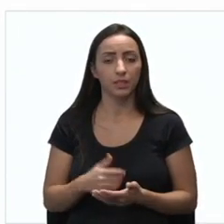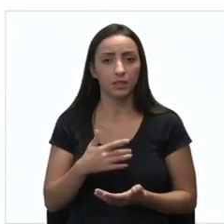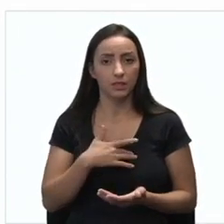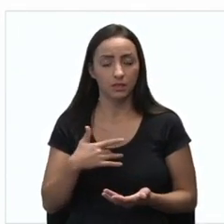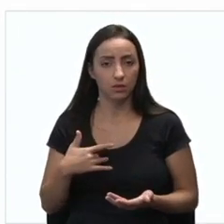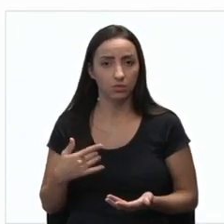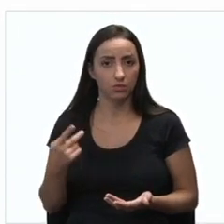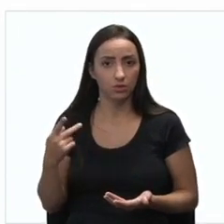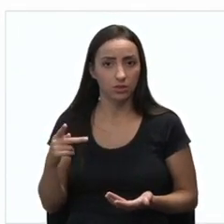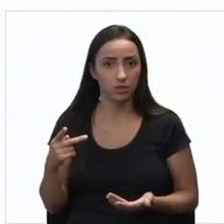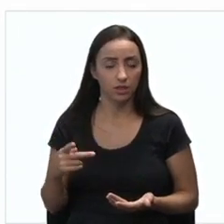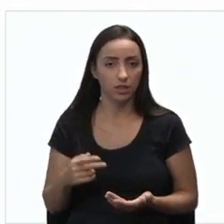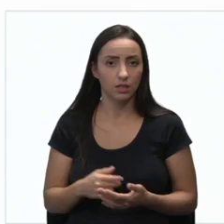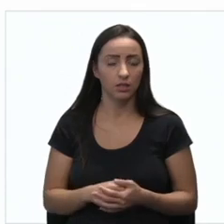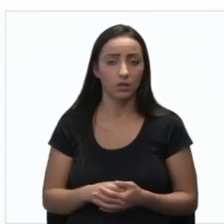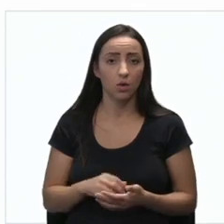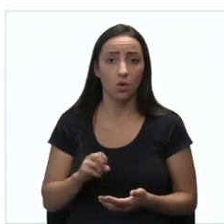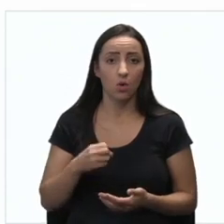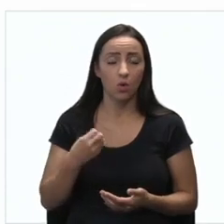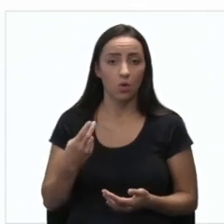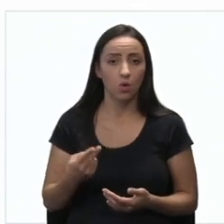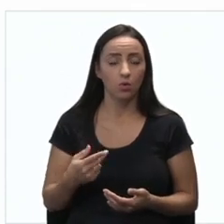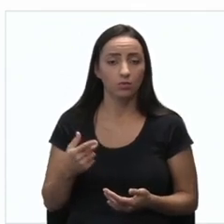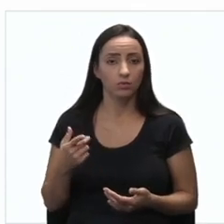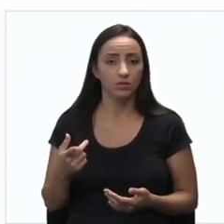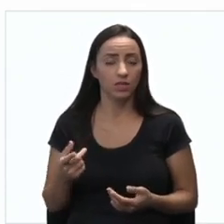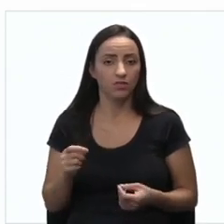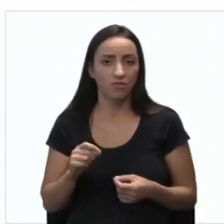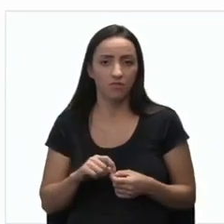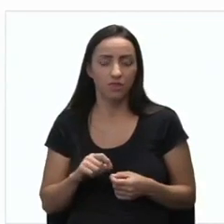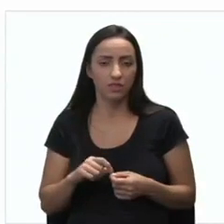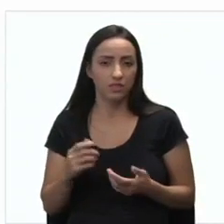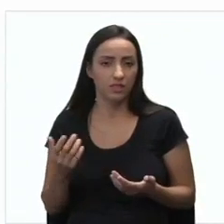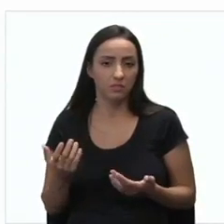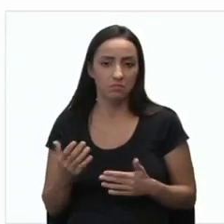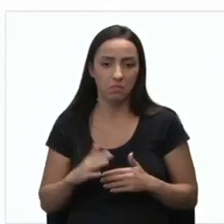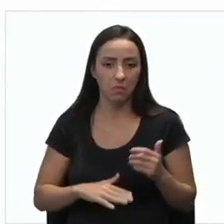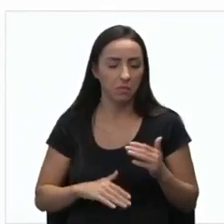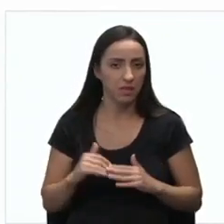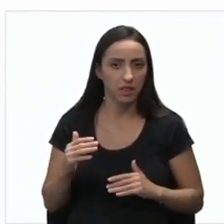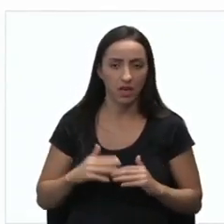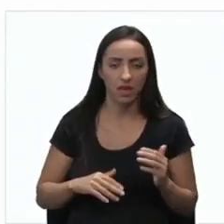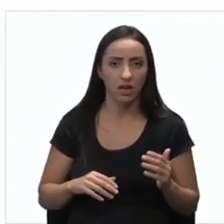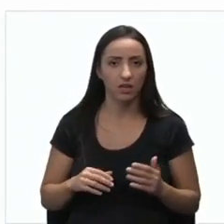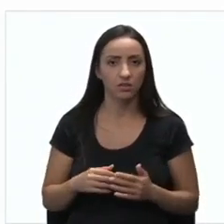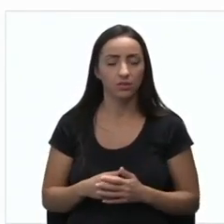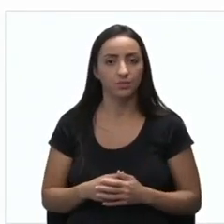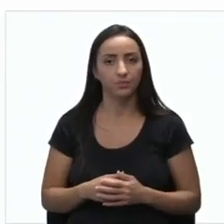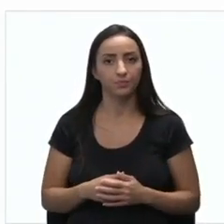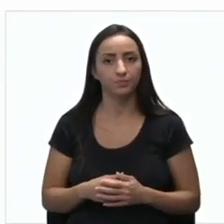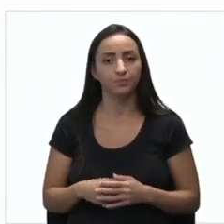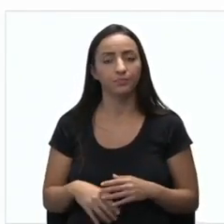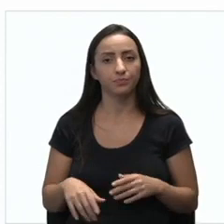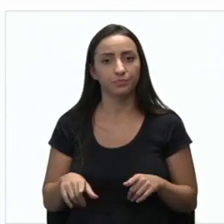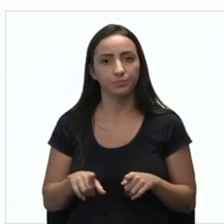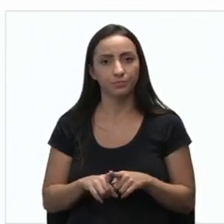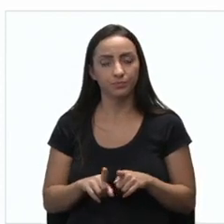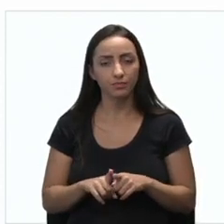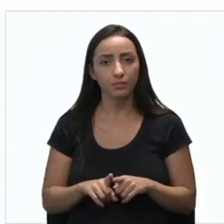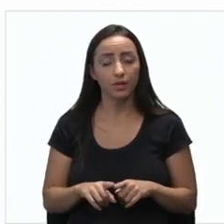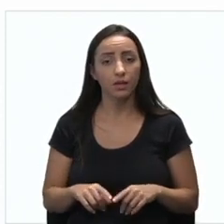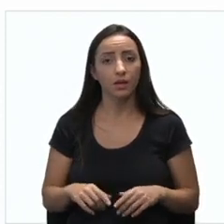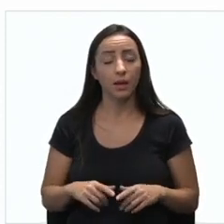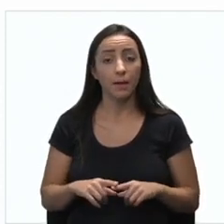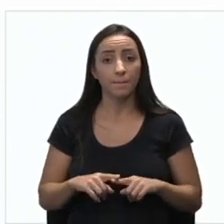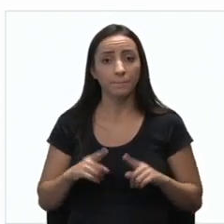indivíduo tem para desenvolver determinada habilidade, determinado aspecto aí, e as condições de saúde.